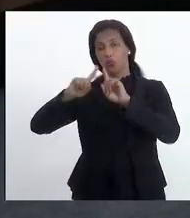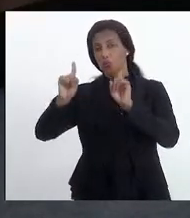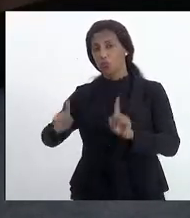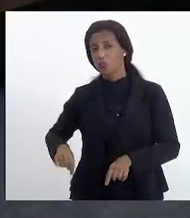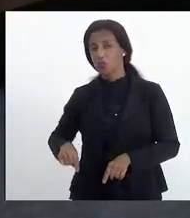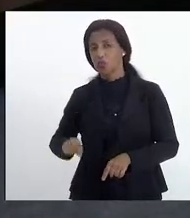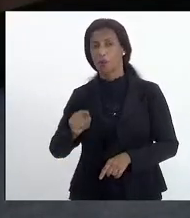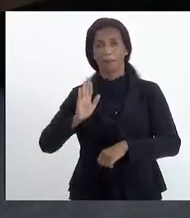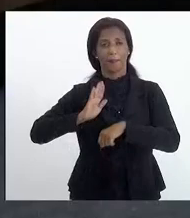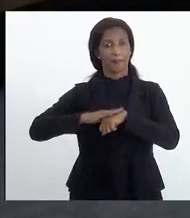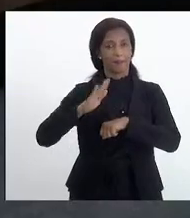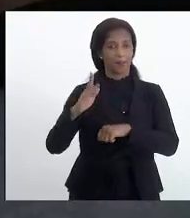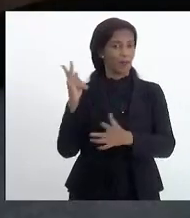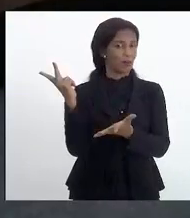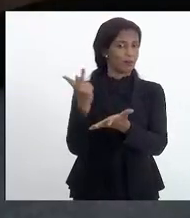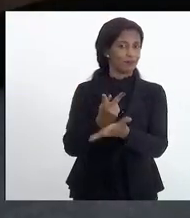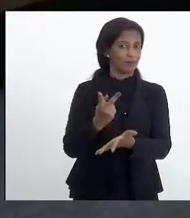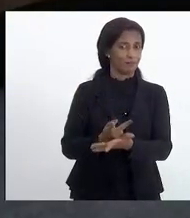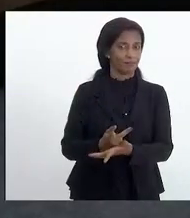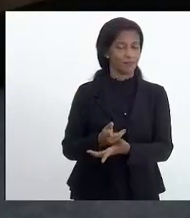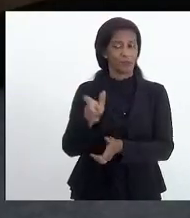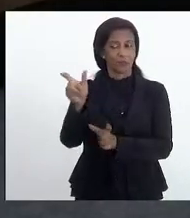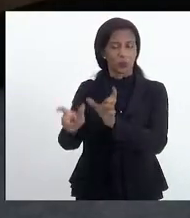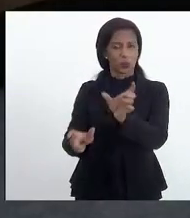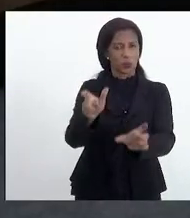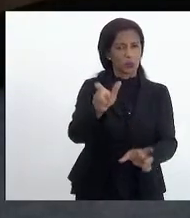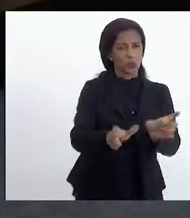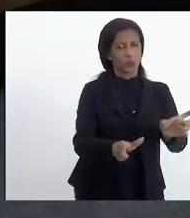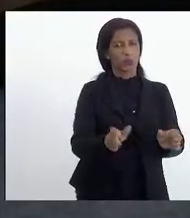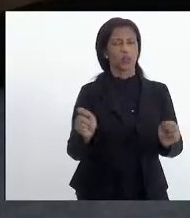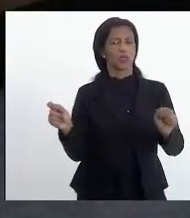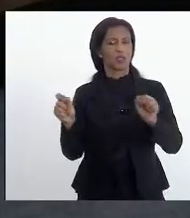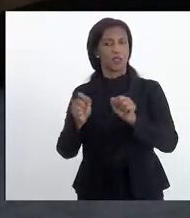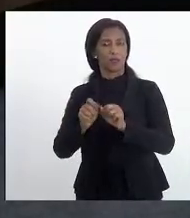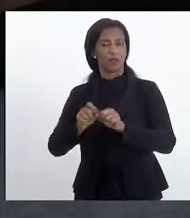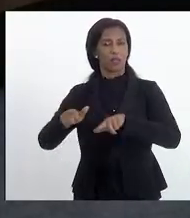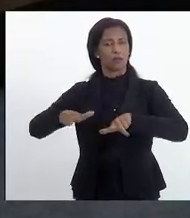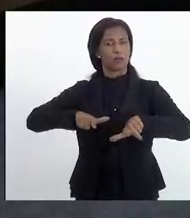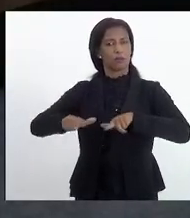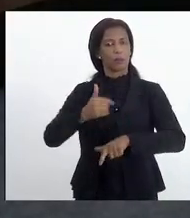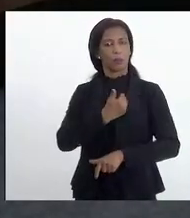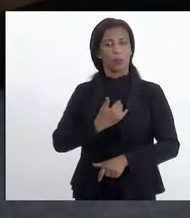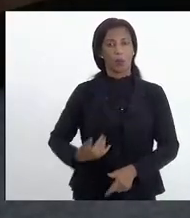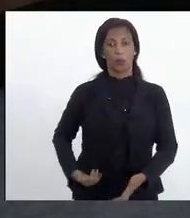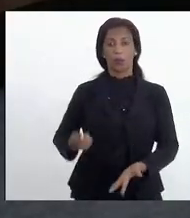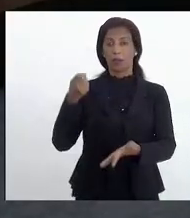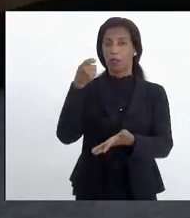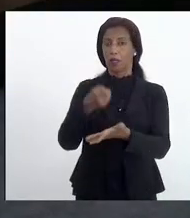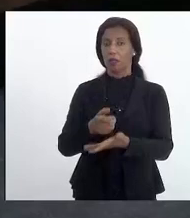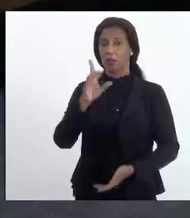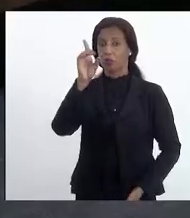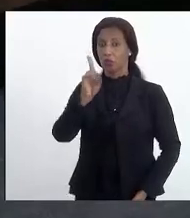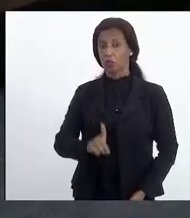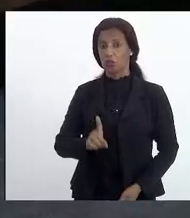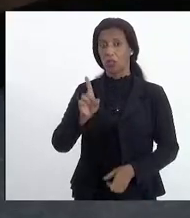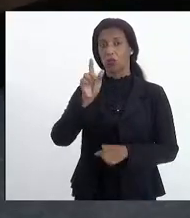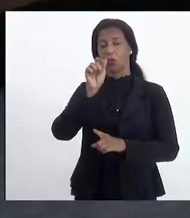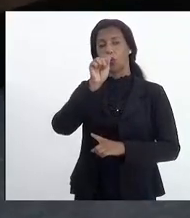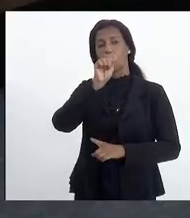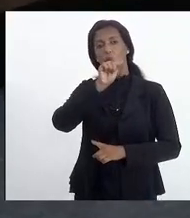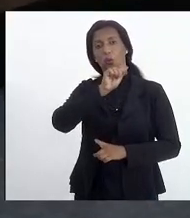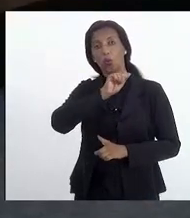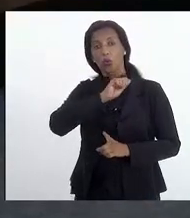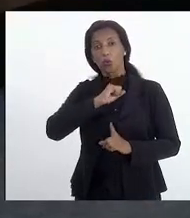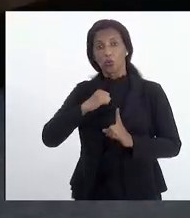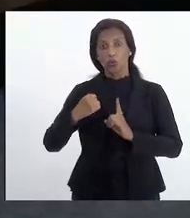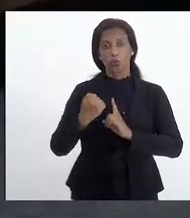públicos, mais uma injustiça com aqueles que constroem os serviços públicos e garantem os direitos sociais da nossa